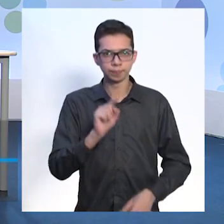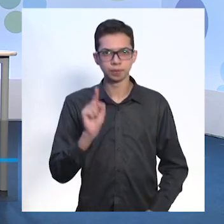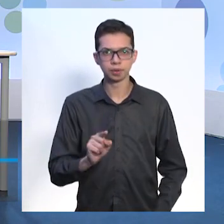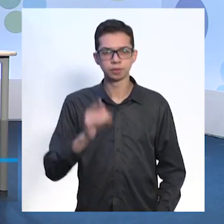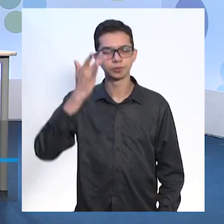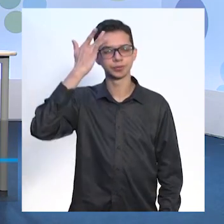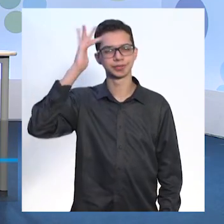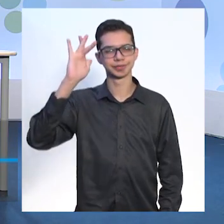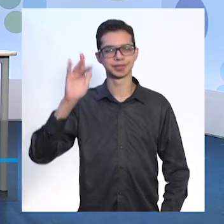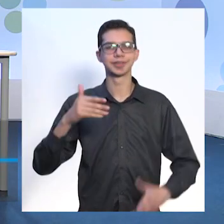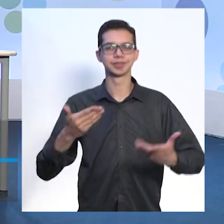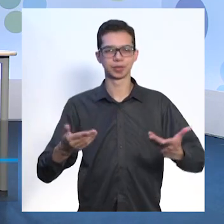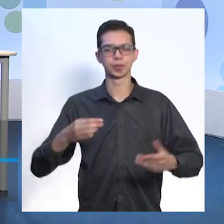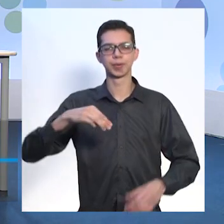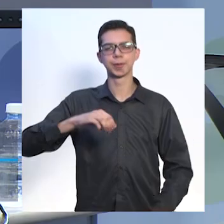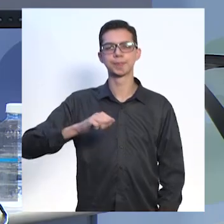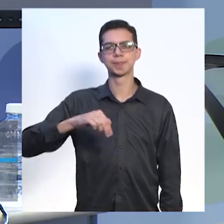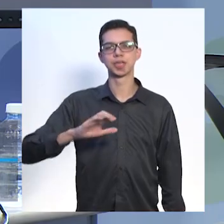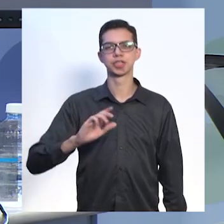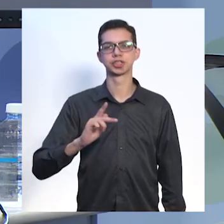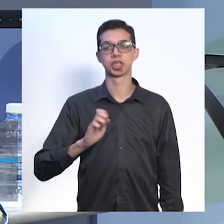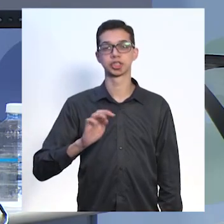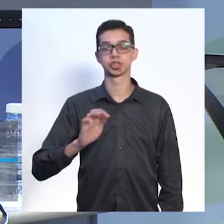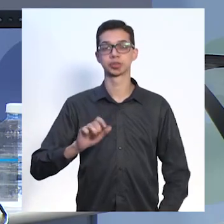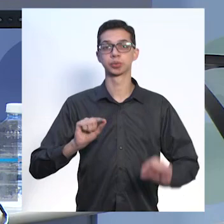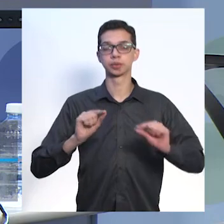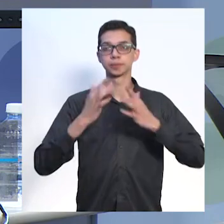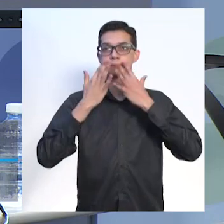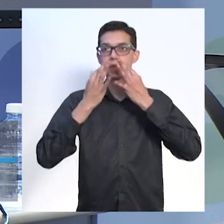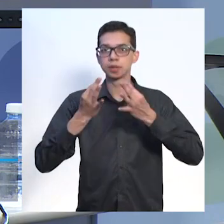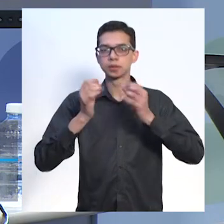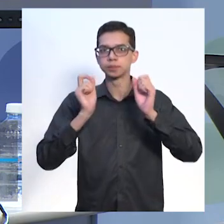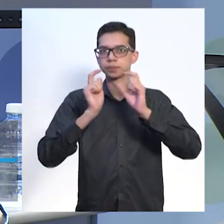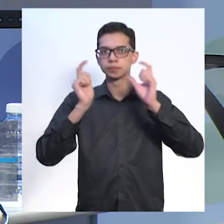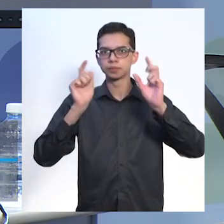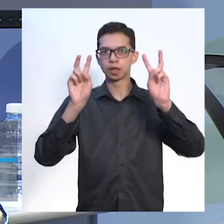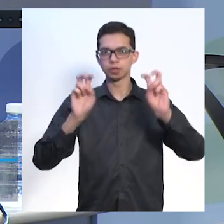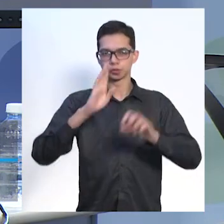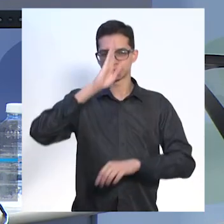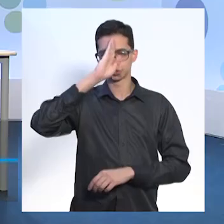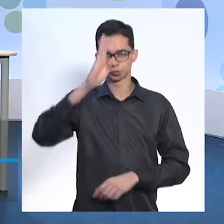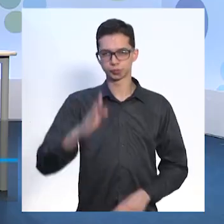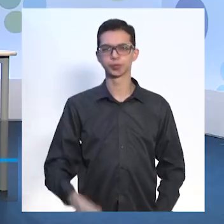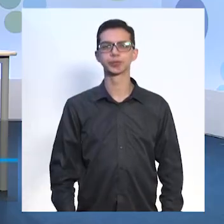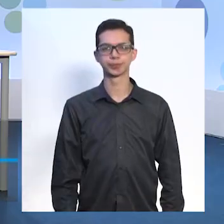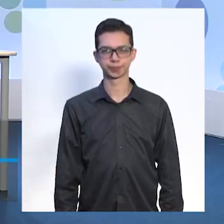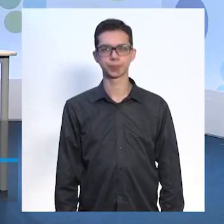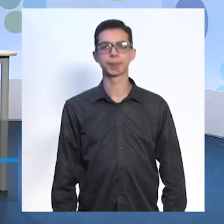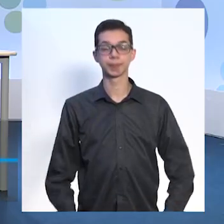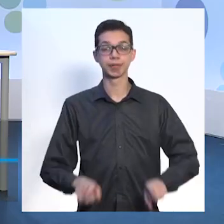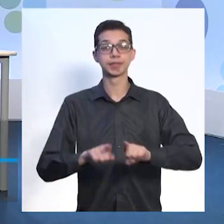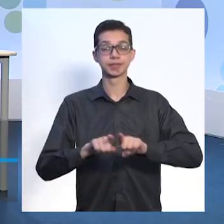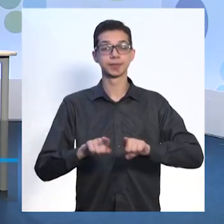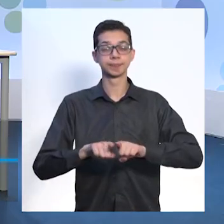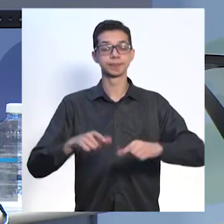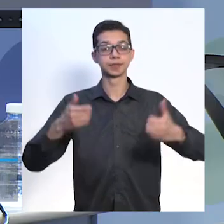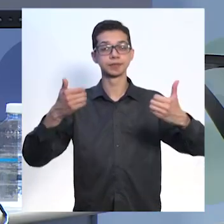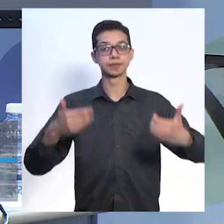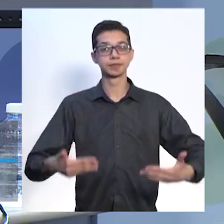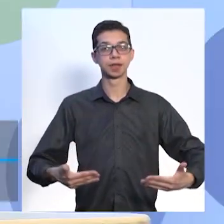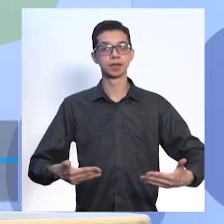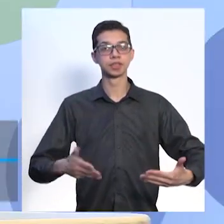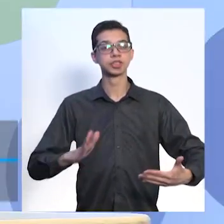ela tem esse objetivo, de chamar a atenção, tá bom? E ela fala, assim, também muita coisa sobre a notícia. Ela já